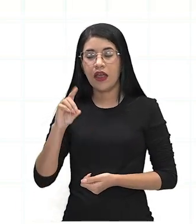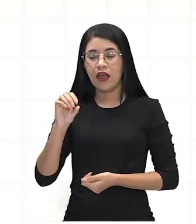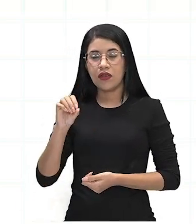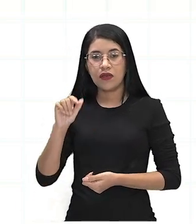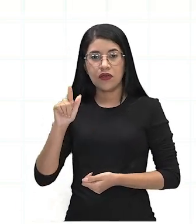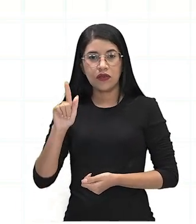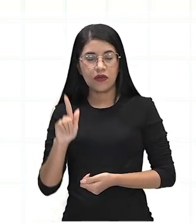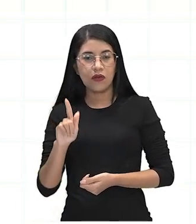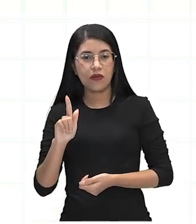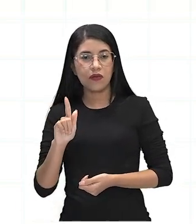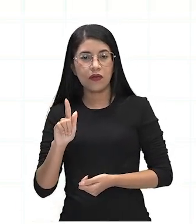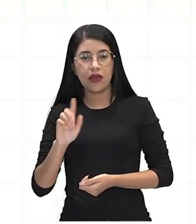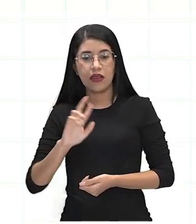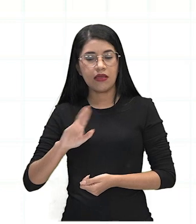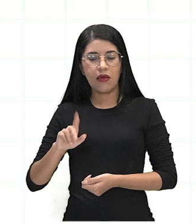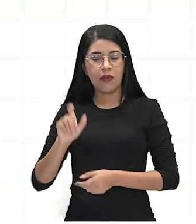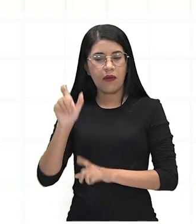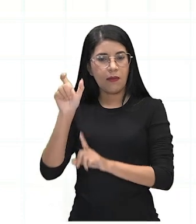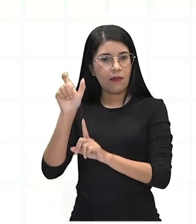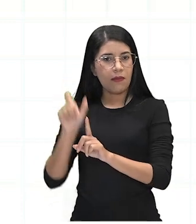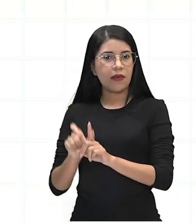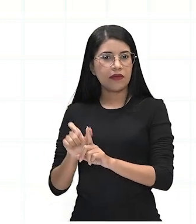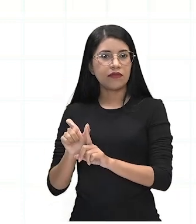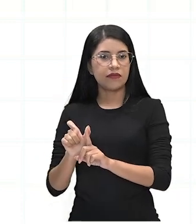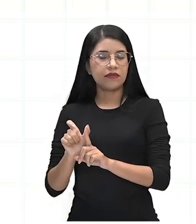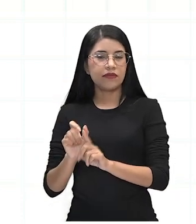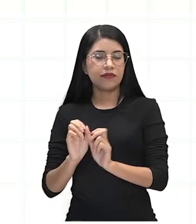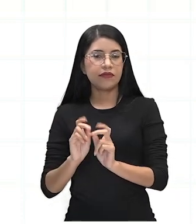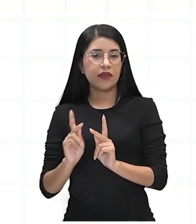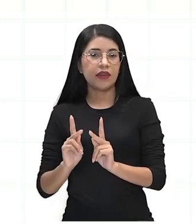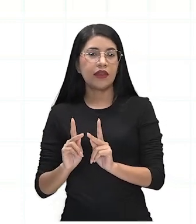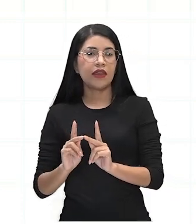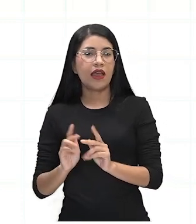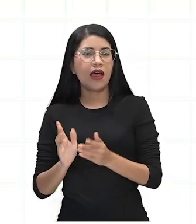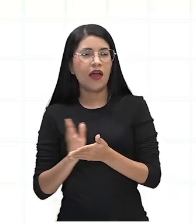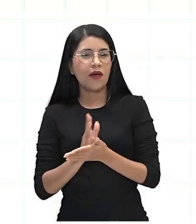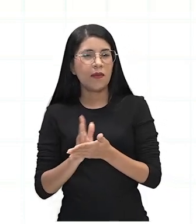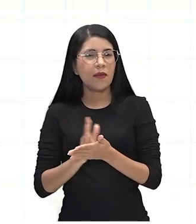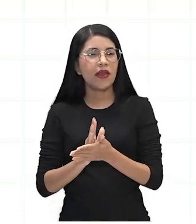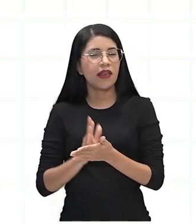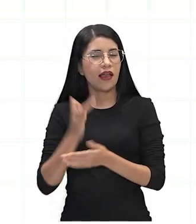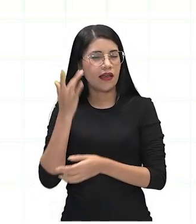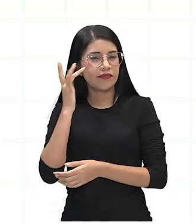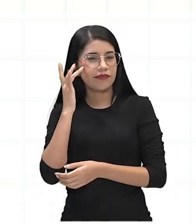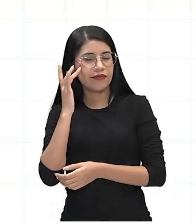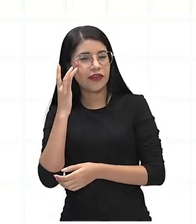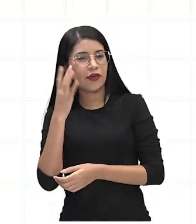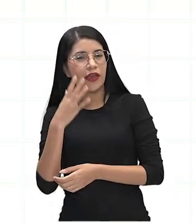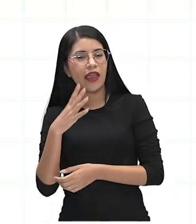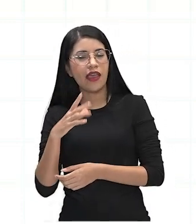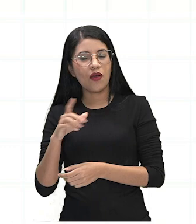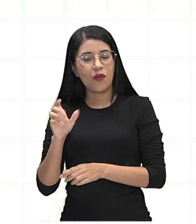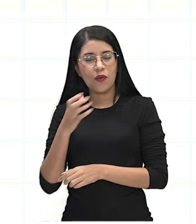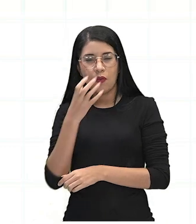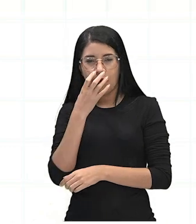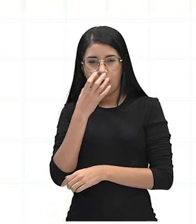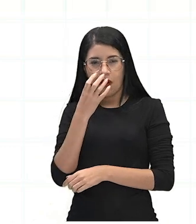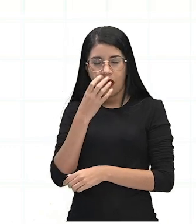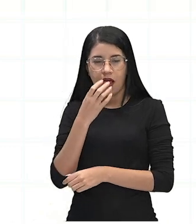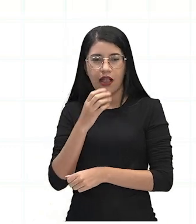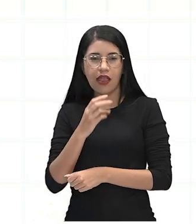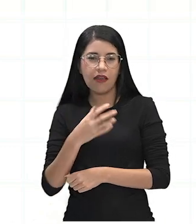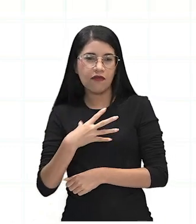Dog não é pessoa, tá bom? Apesar de que às vezes a gente considera nosso bichinho de estimação como membro